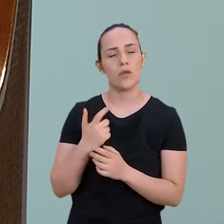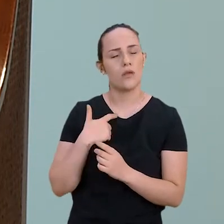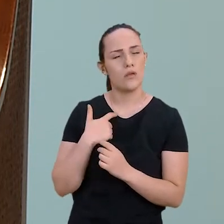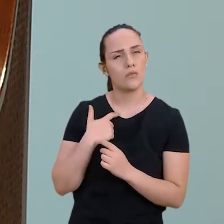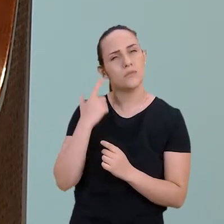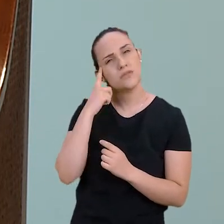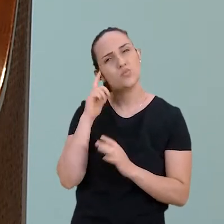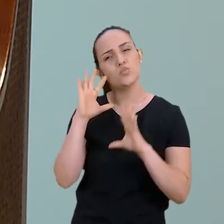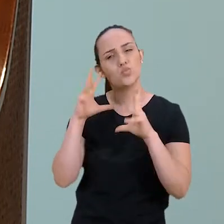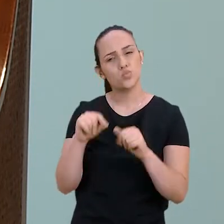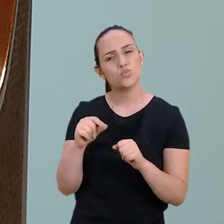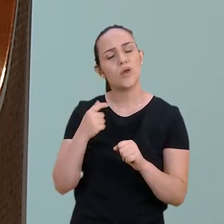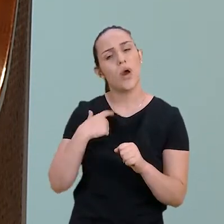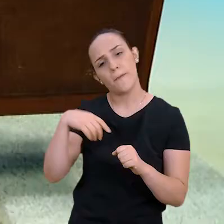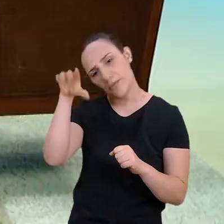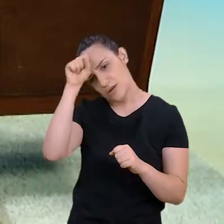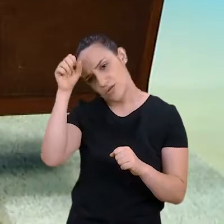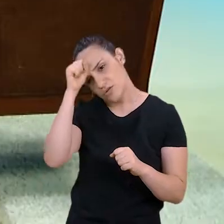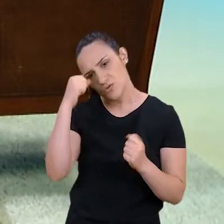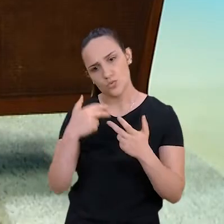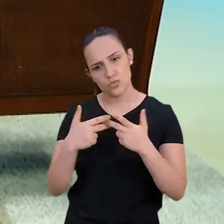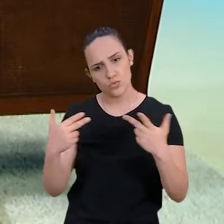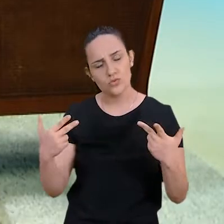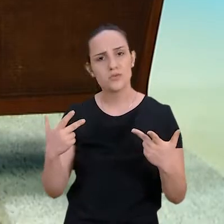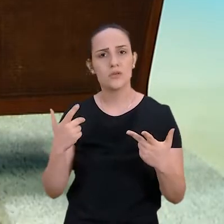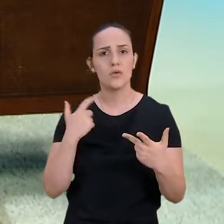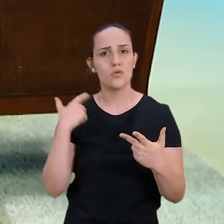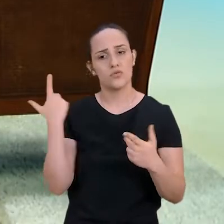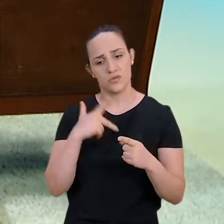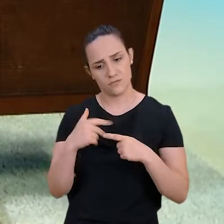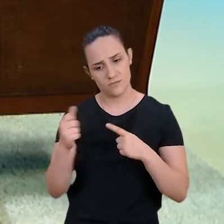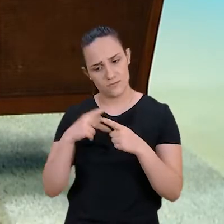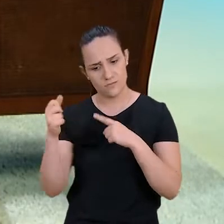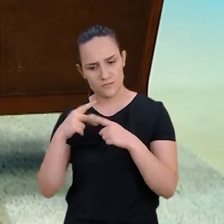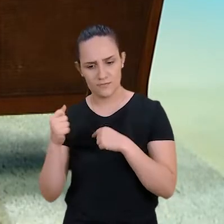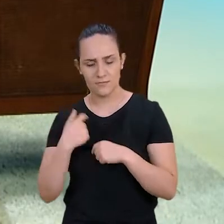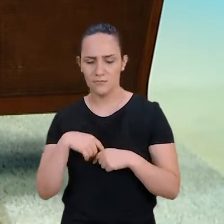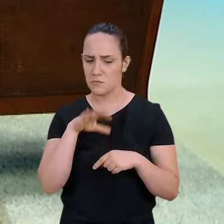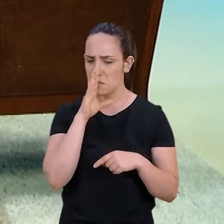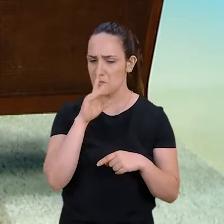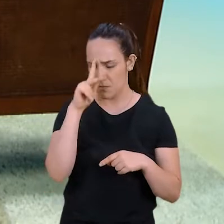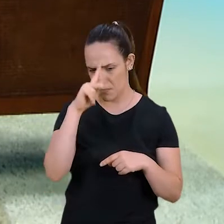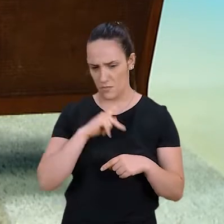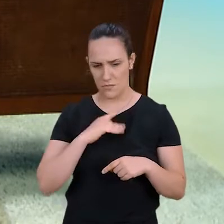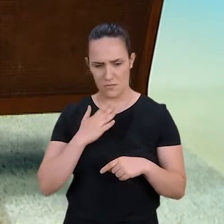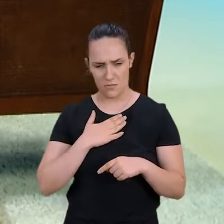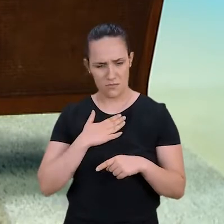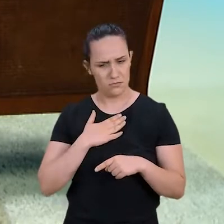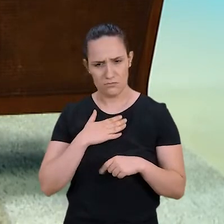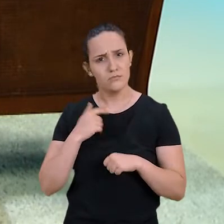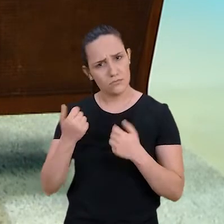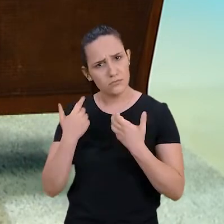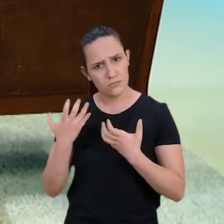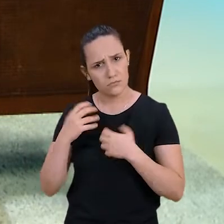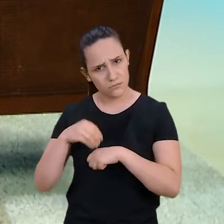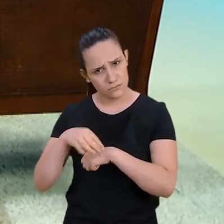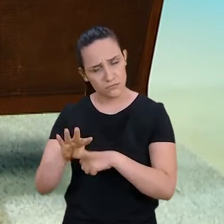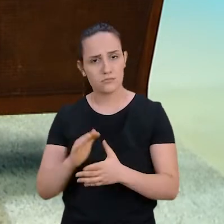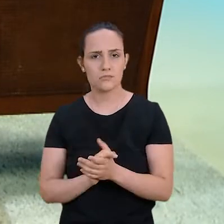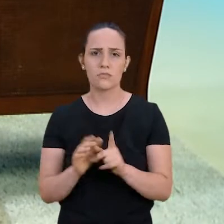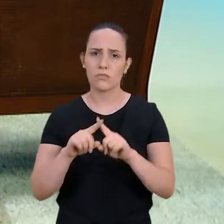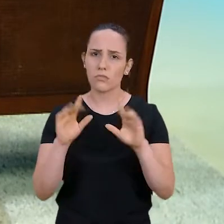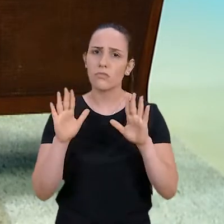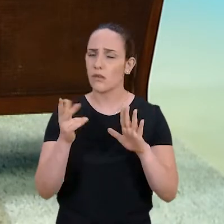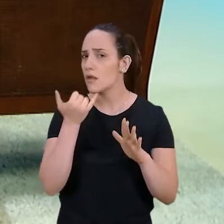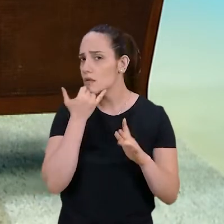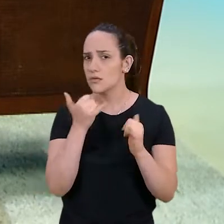que eu comecei a conseguir, as vitórias que eu consegui para o meu filho, eu não podia guardar só para mim. Só interrompendo um pouquinho, seu filho tinha 5 anos quando